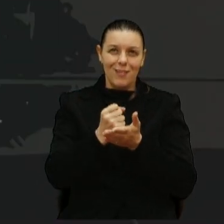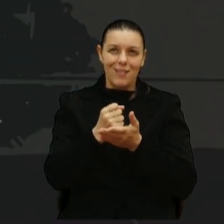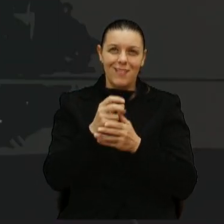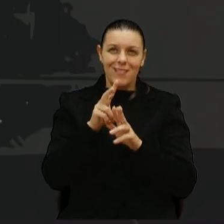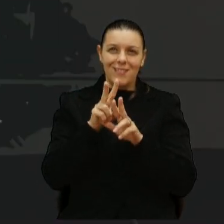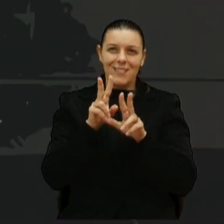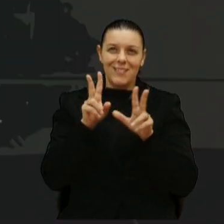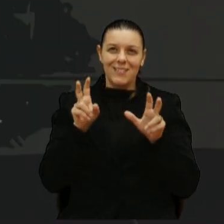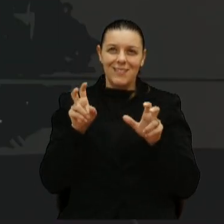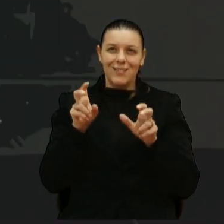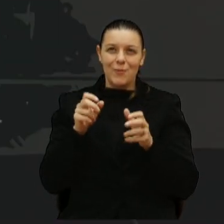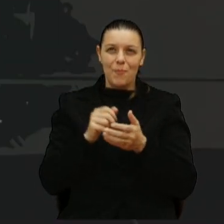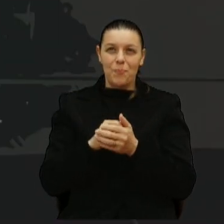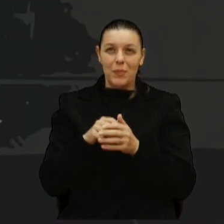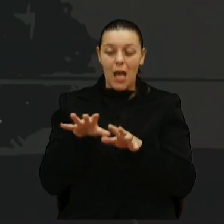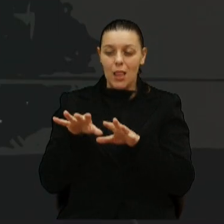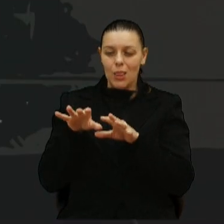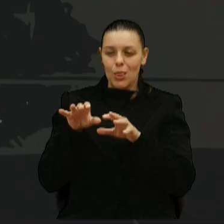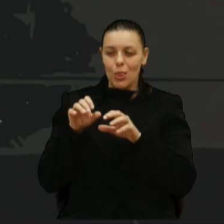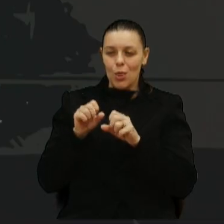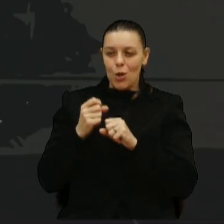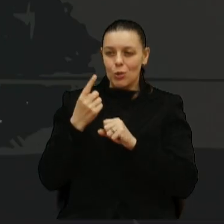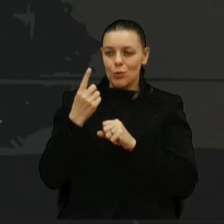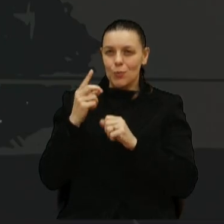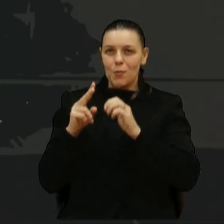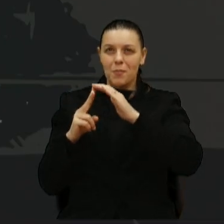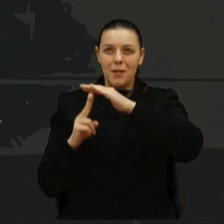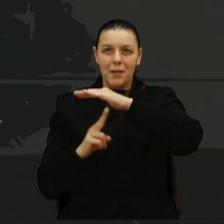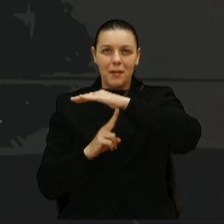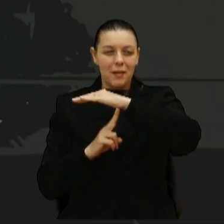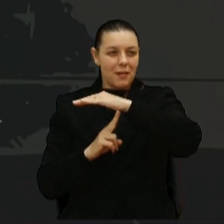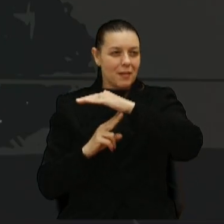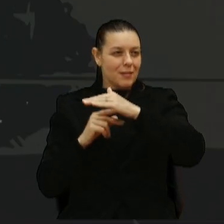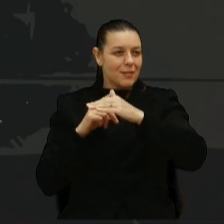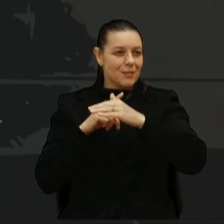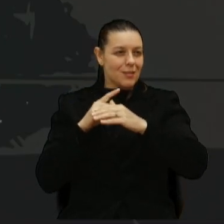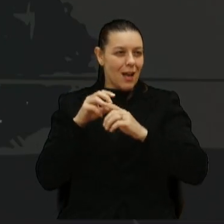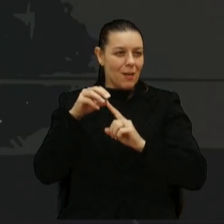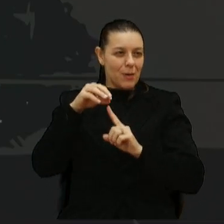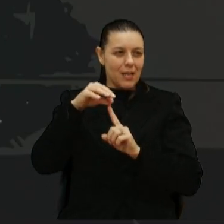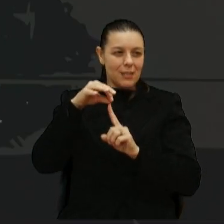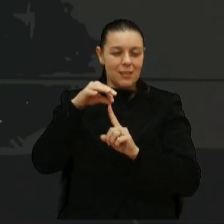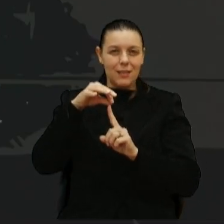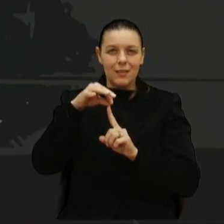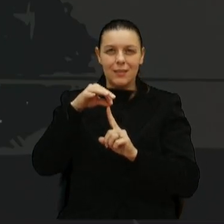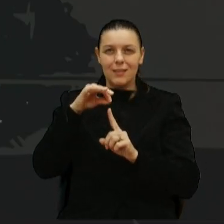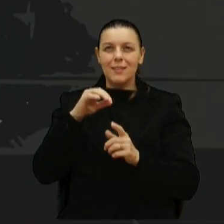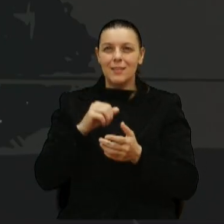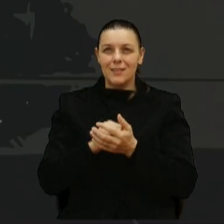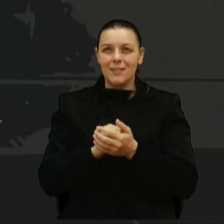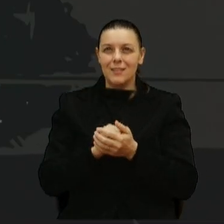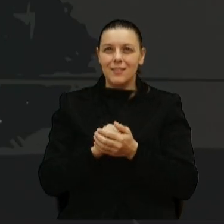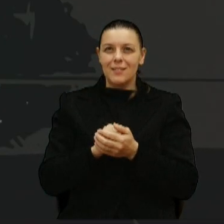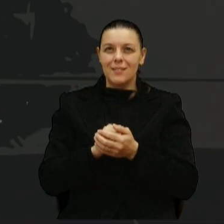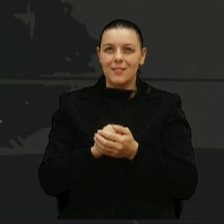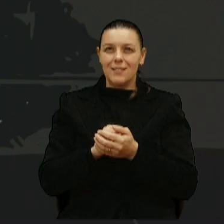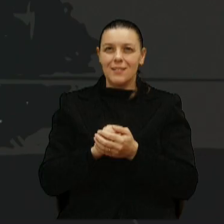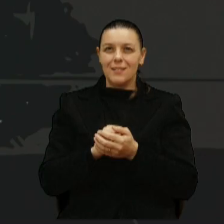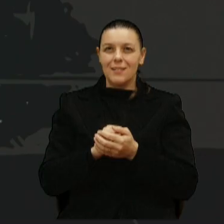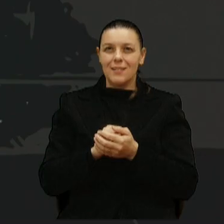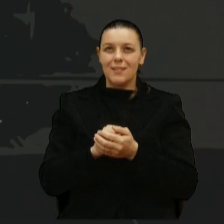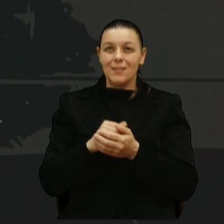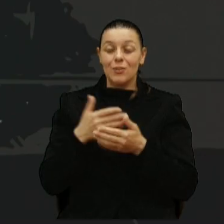assunto, que é o Adote uma Parada. Nós temos diversos municípios aqui, Porto Alegre, na nossa capital, que